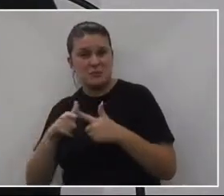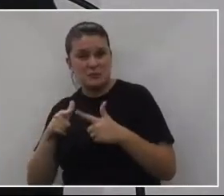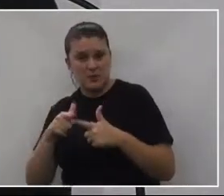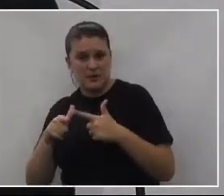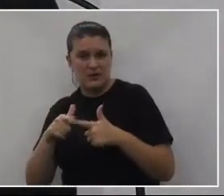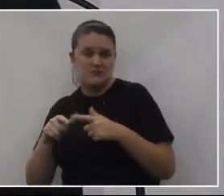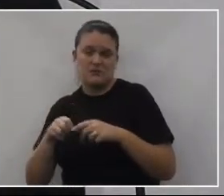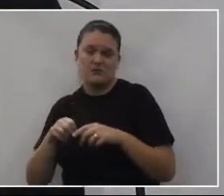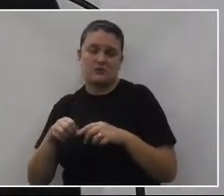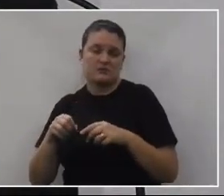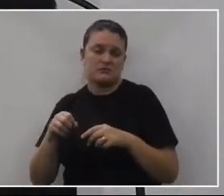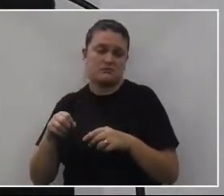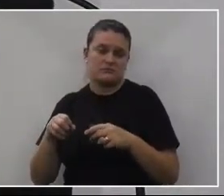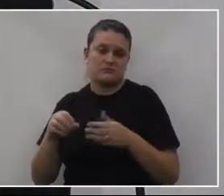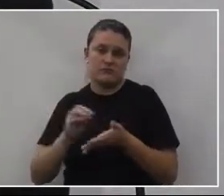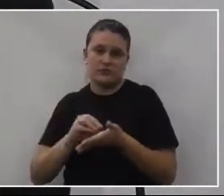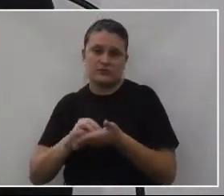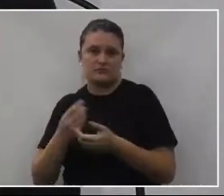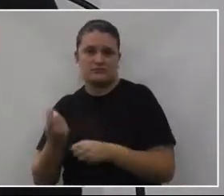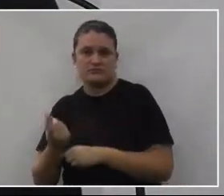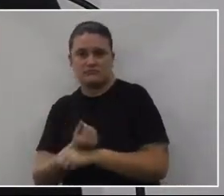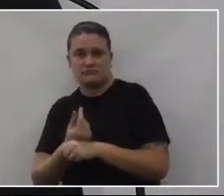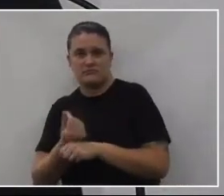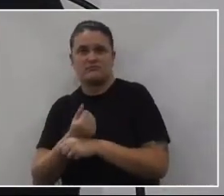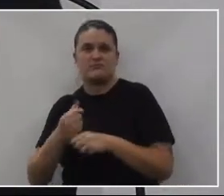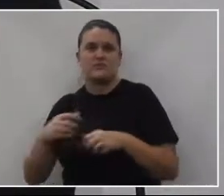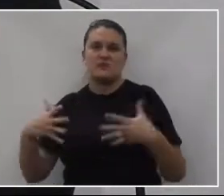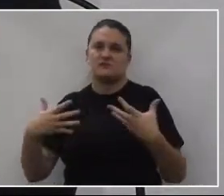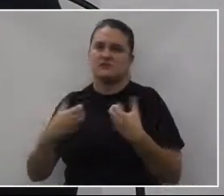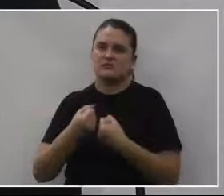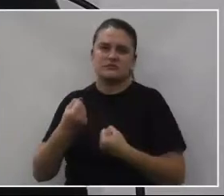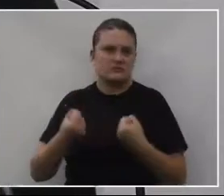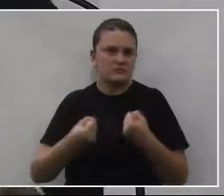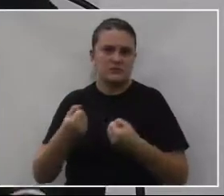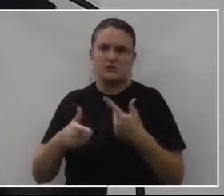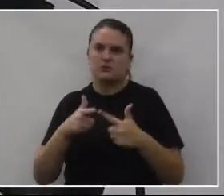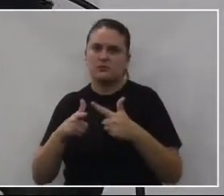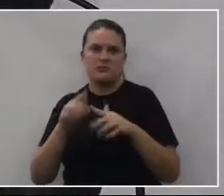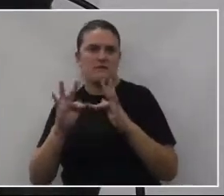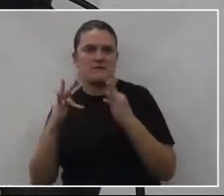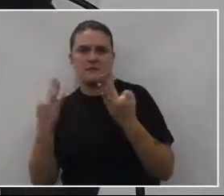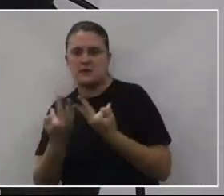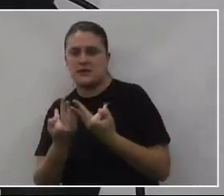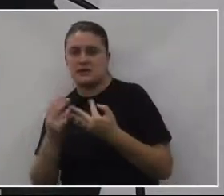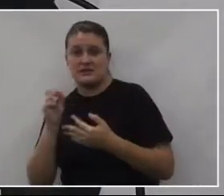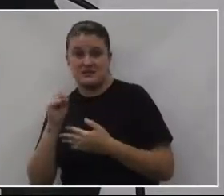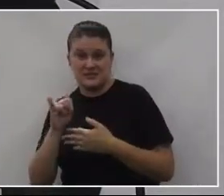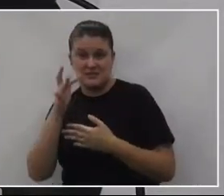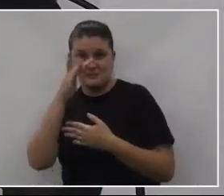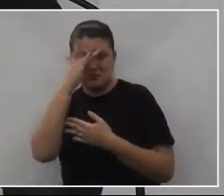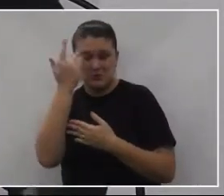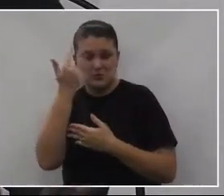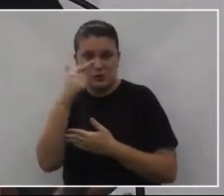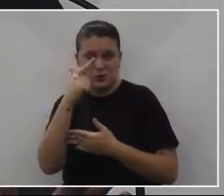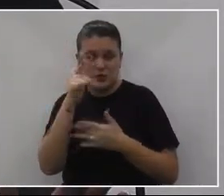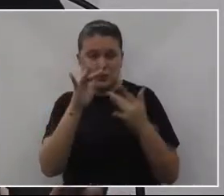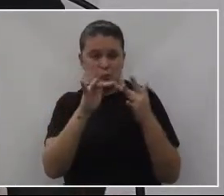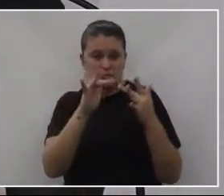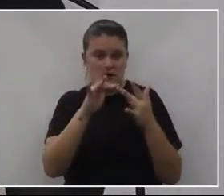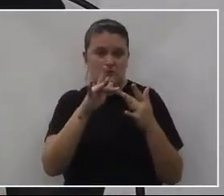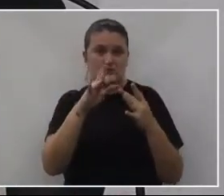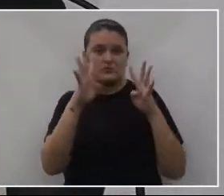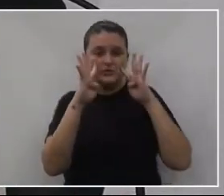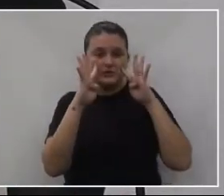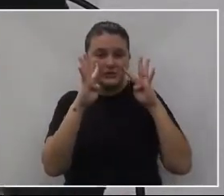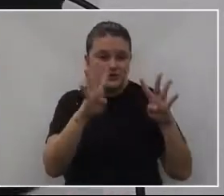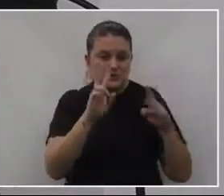a saúde, para acidentes de trânsito, problemas familiares os mais graves, né? Que nós possamos atender todo o público aqui